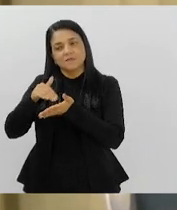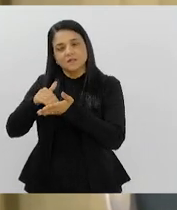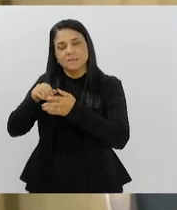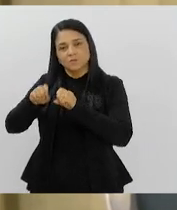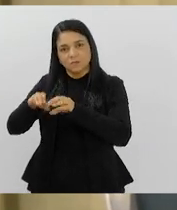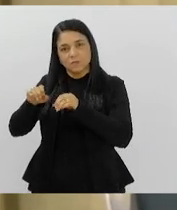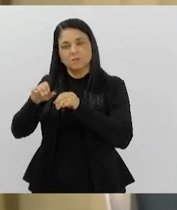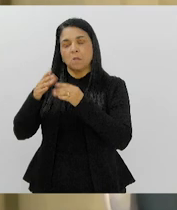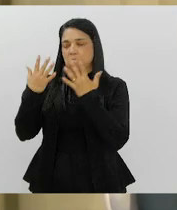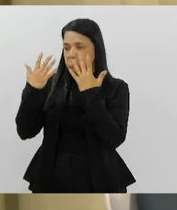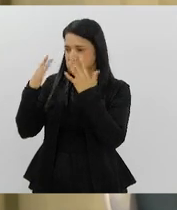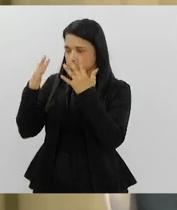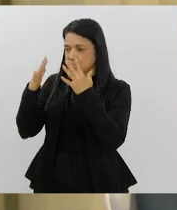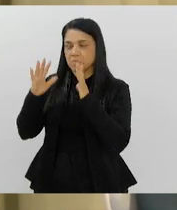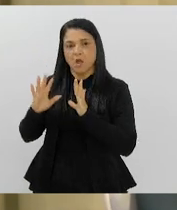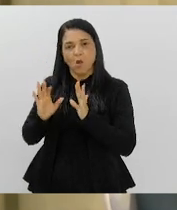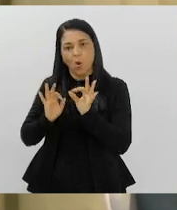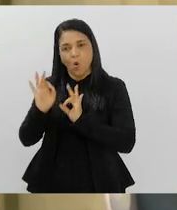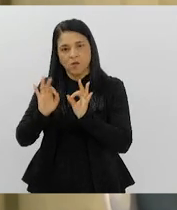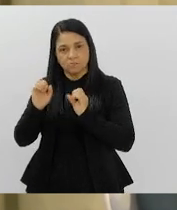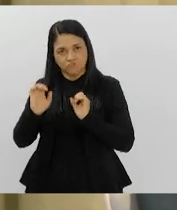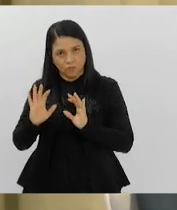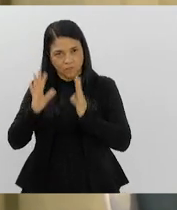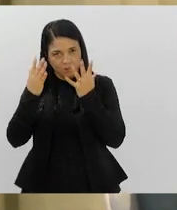evento. Mas uma coisa que eu quero destacar.